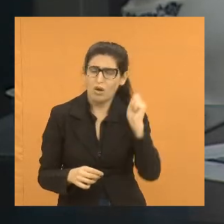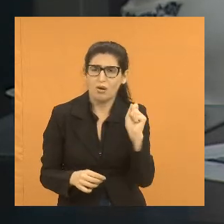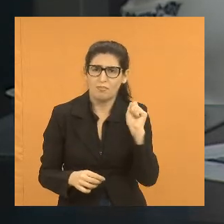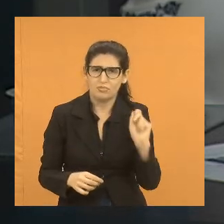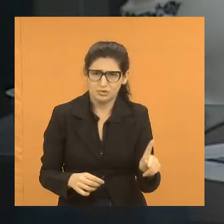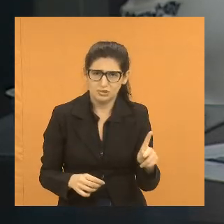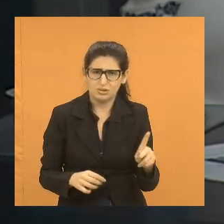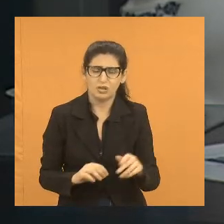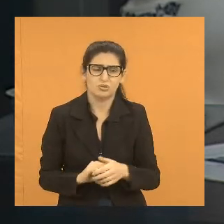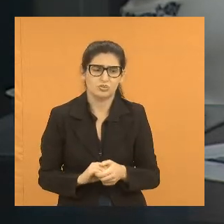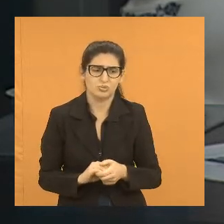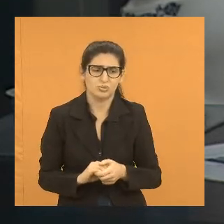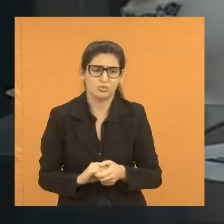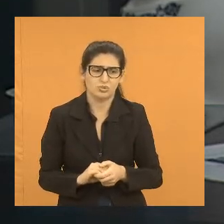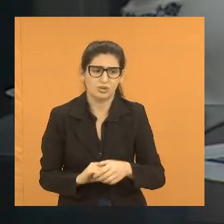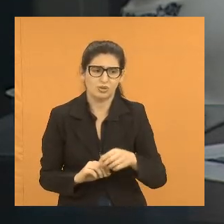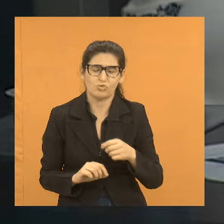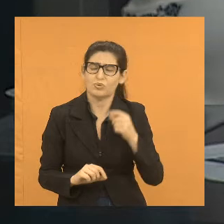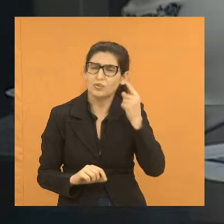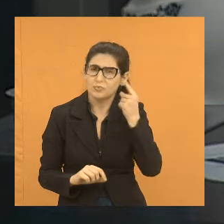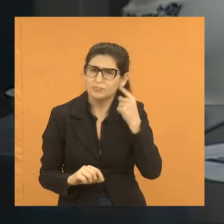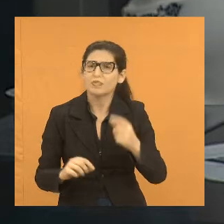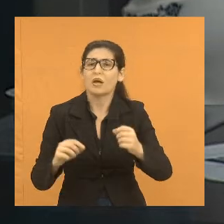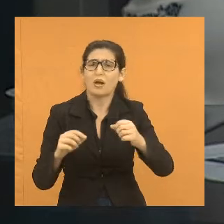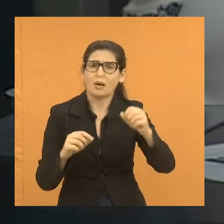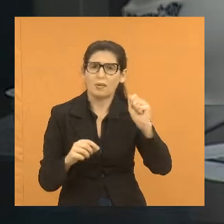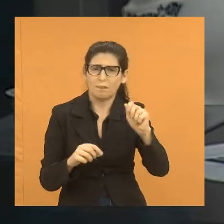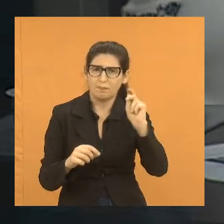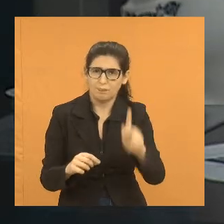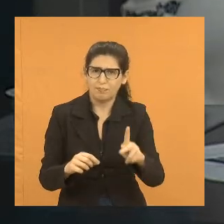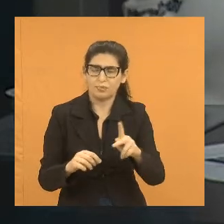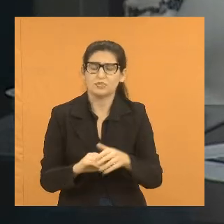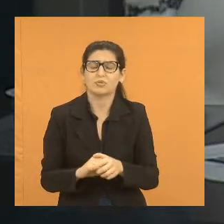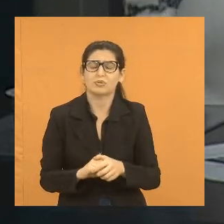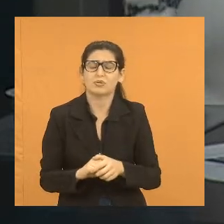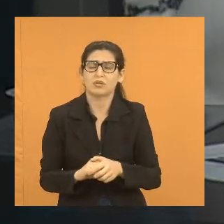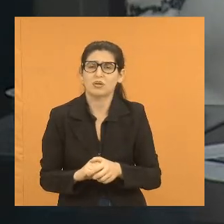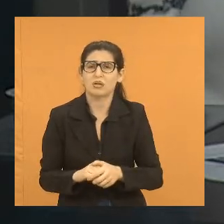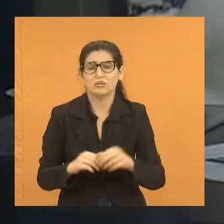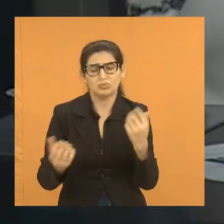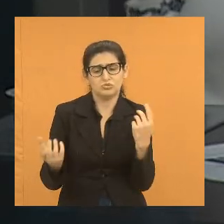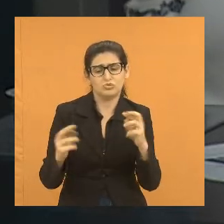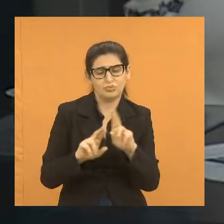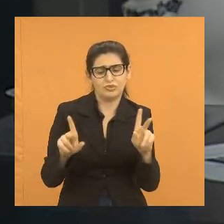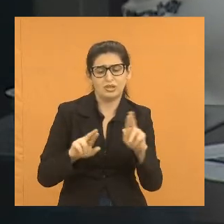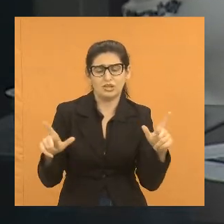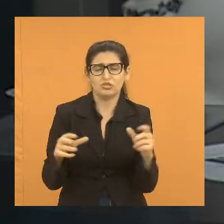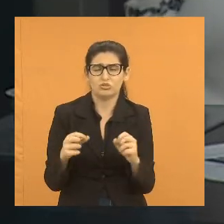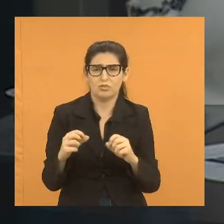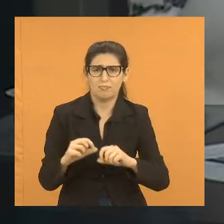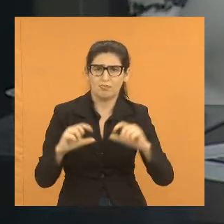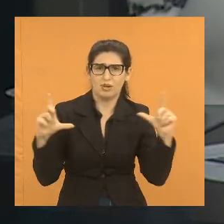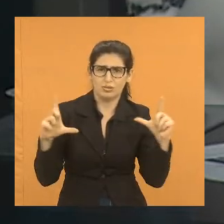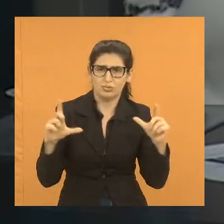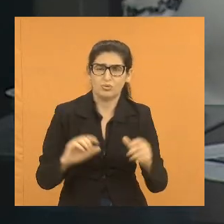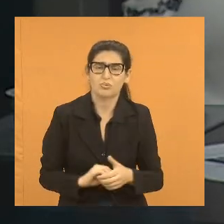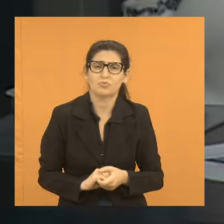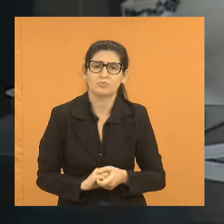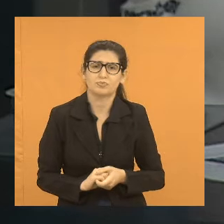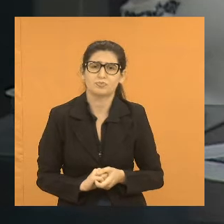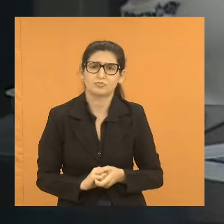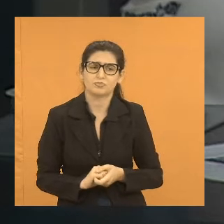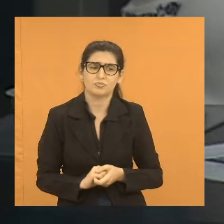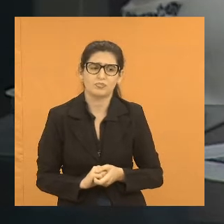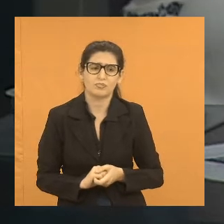se afastou. Então, essas foram as duas diferenças maiores aí. E está sendo providenciado